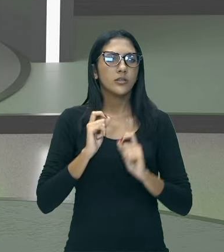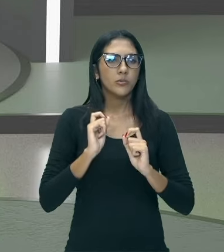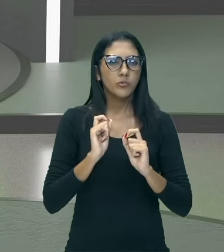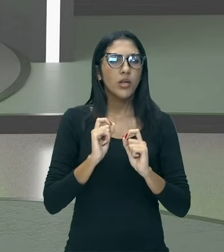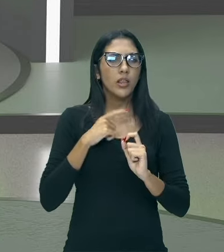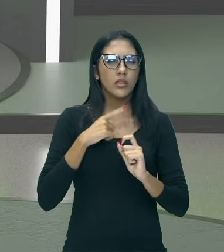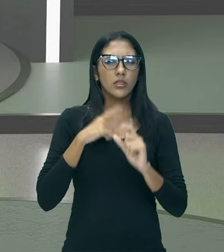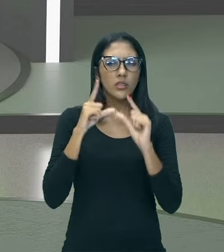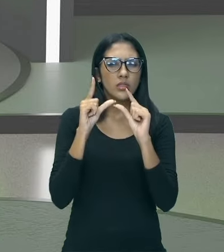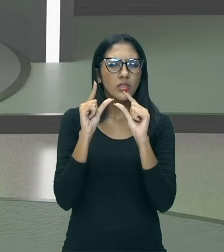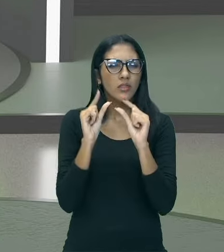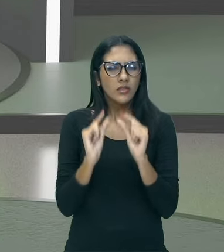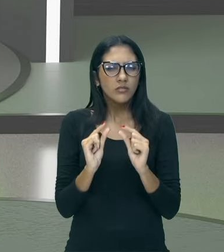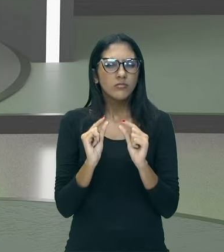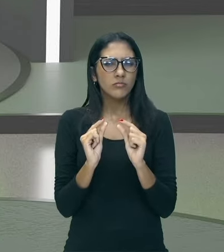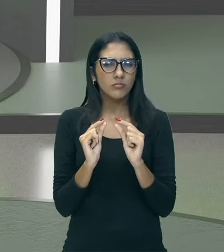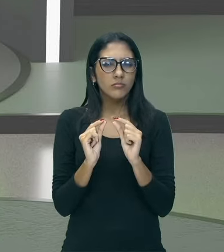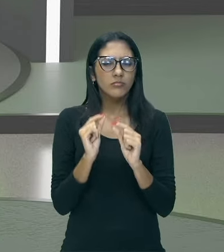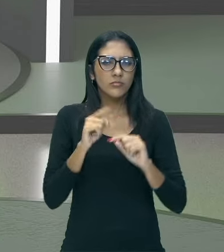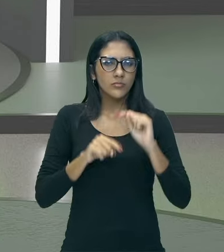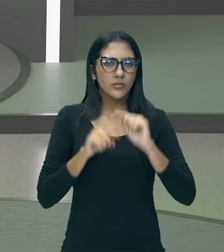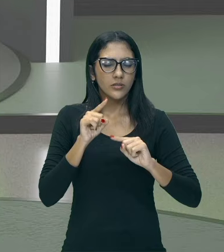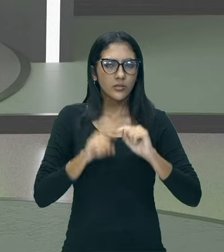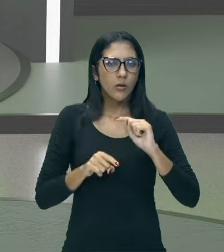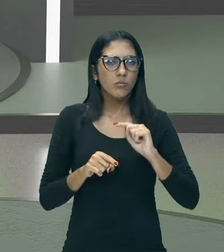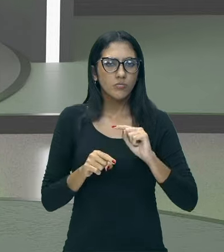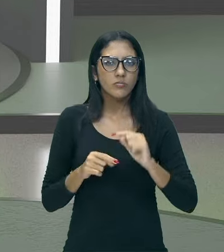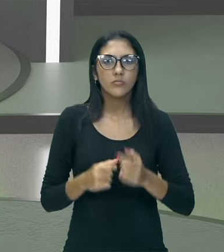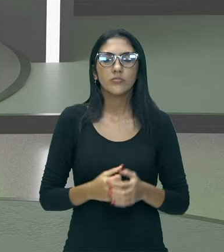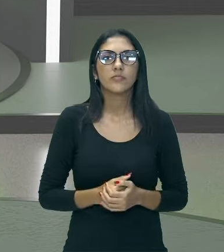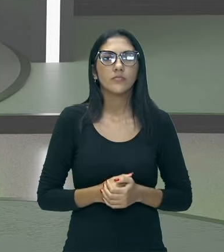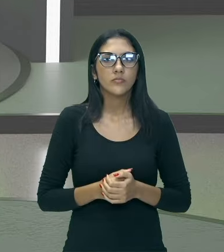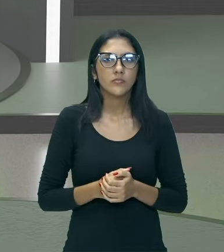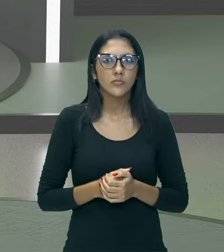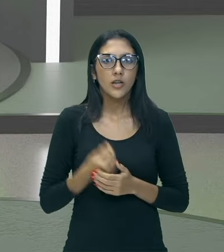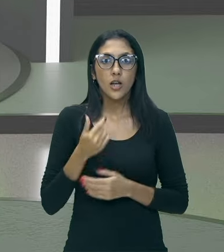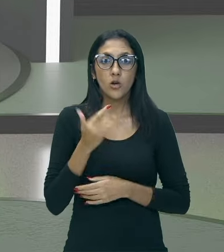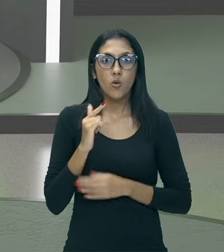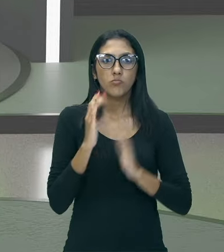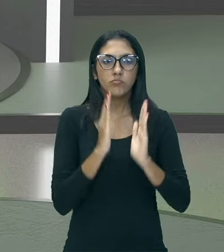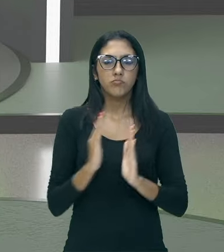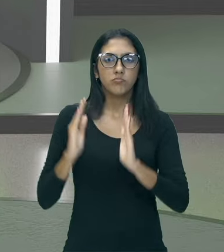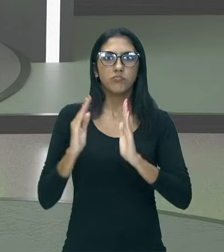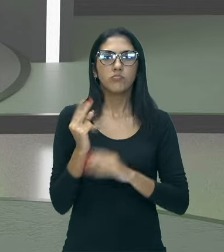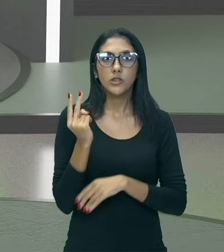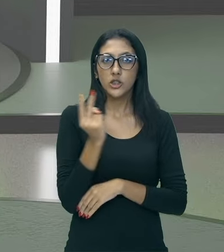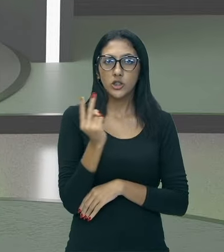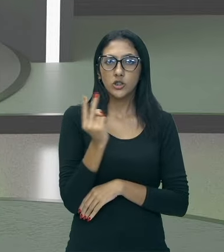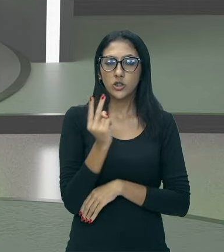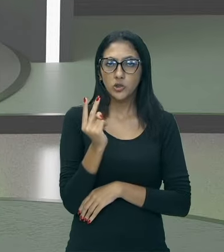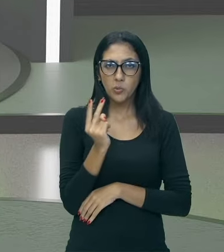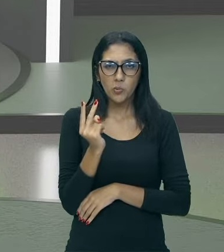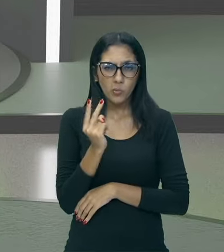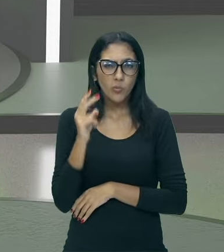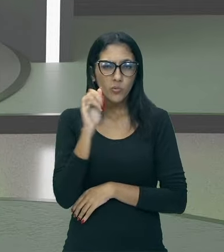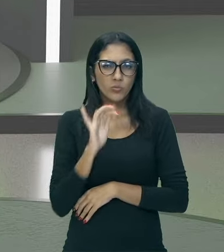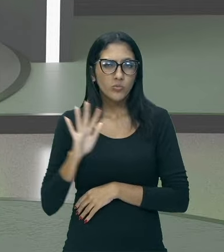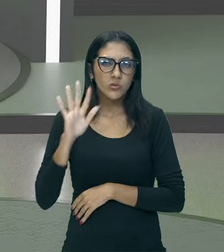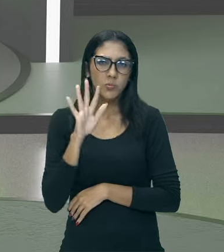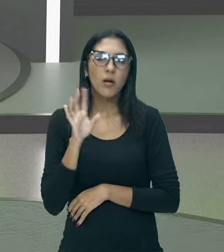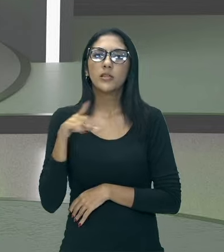Elas ficam bem dispersas. Na figura ao lado, na segunda imagem,